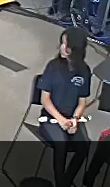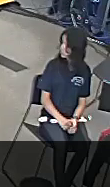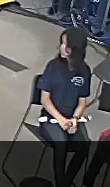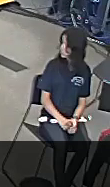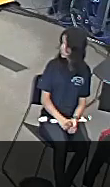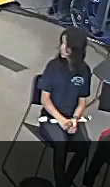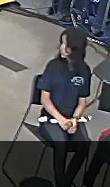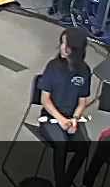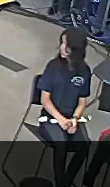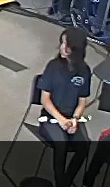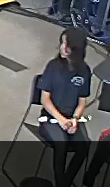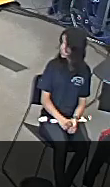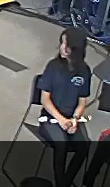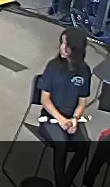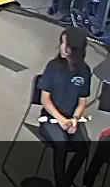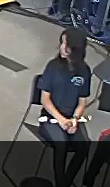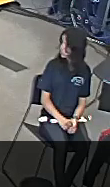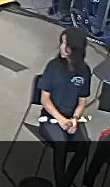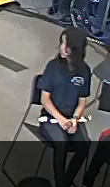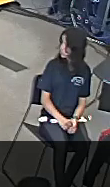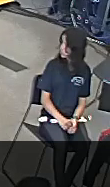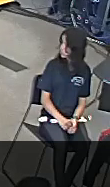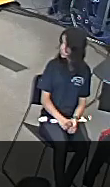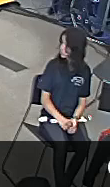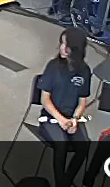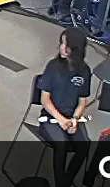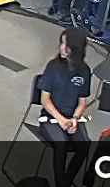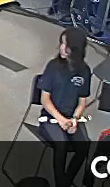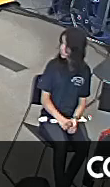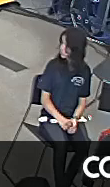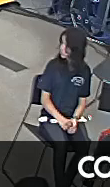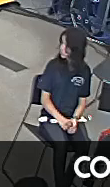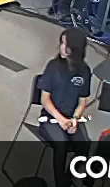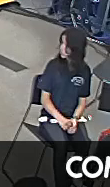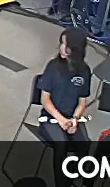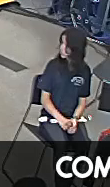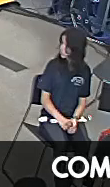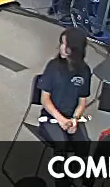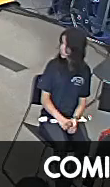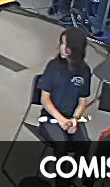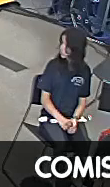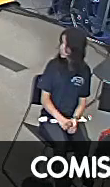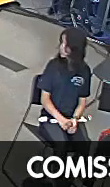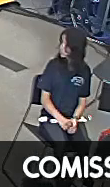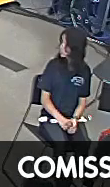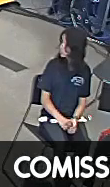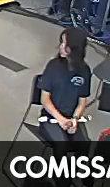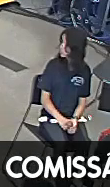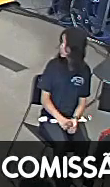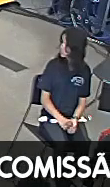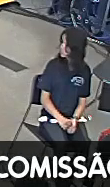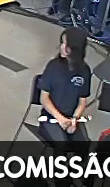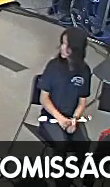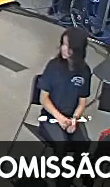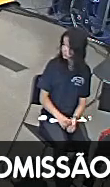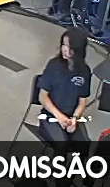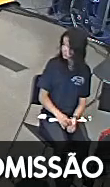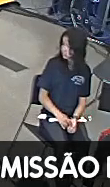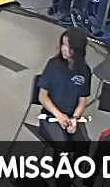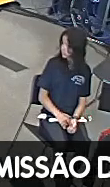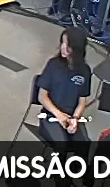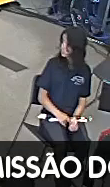executaram, de uma maneira pedagogicamente libertadora, para citarmos a